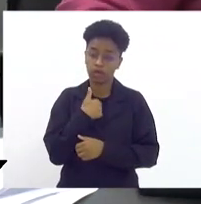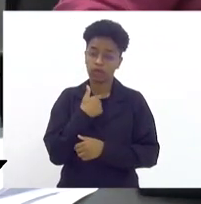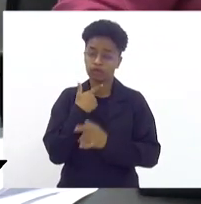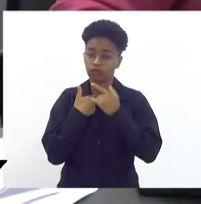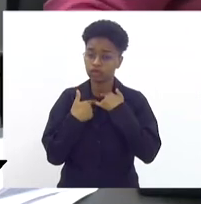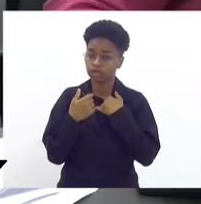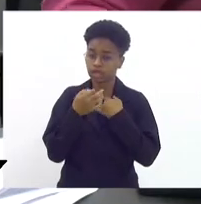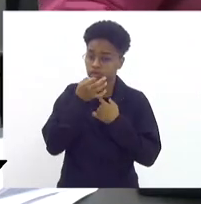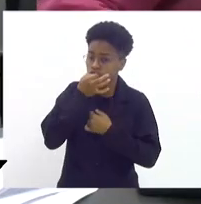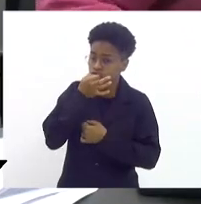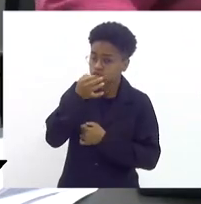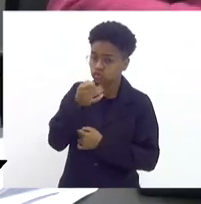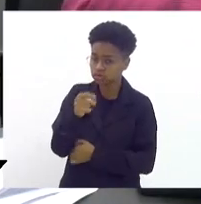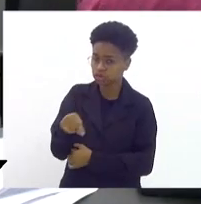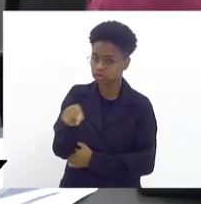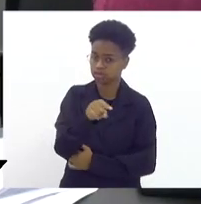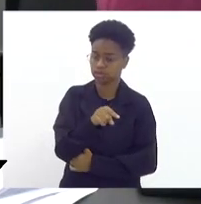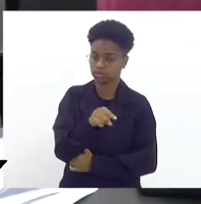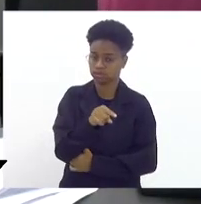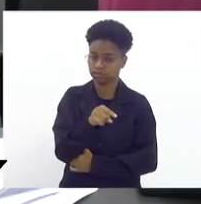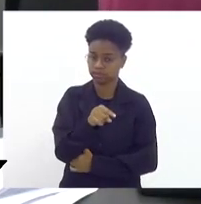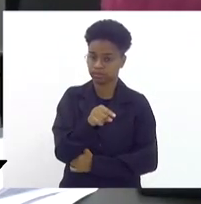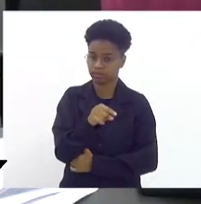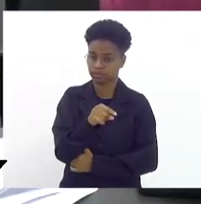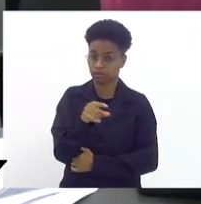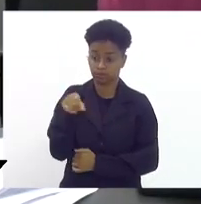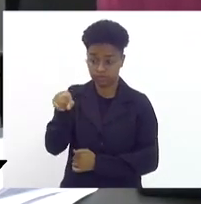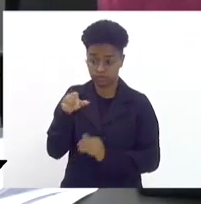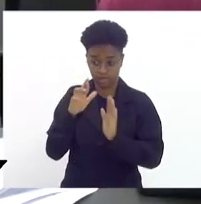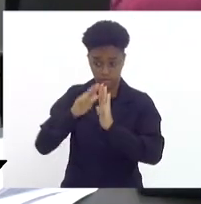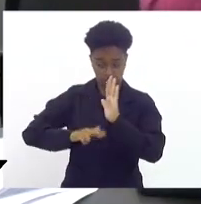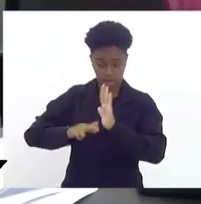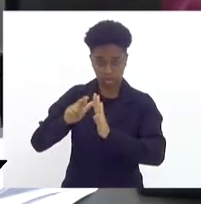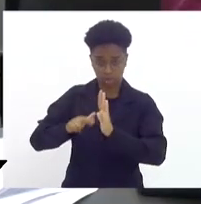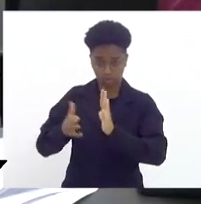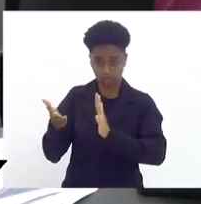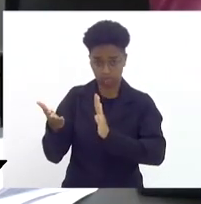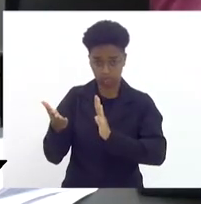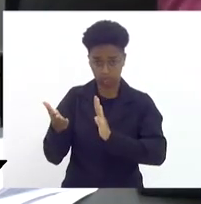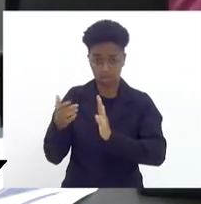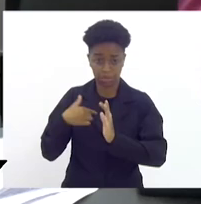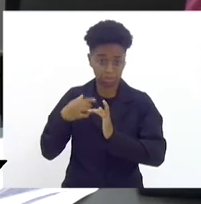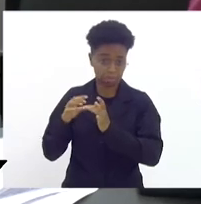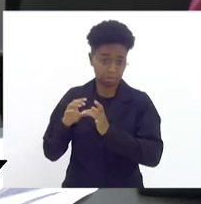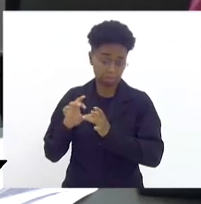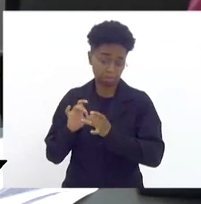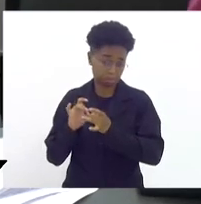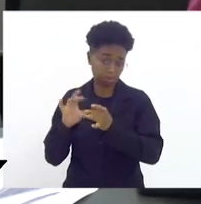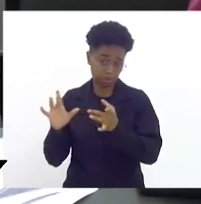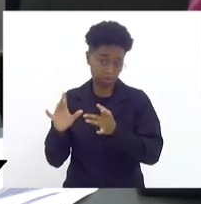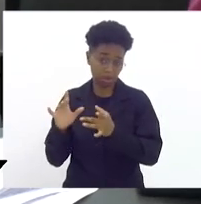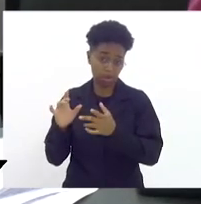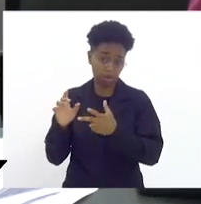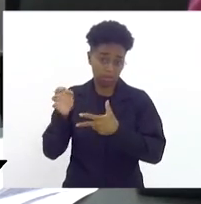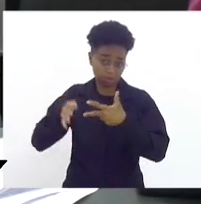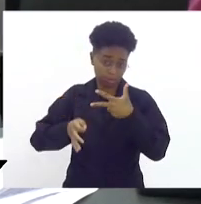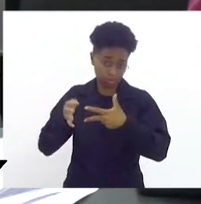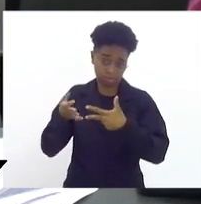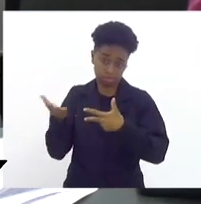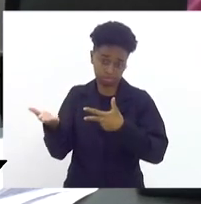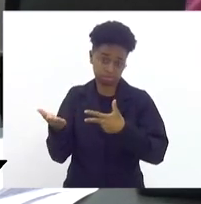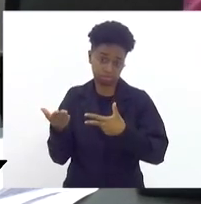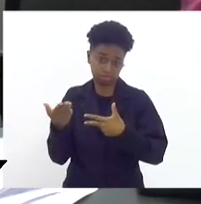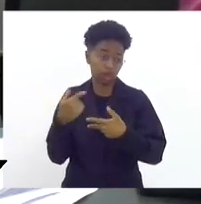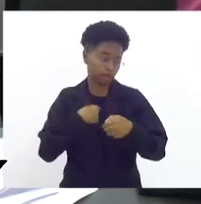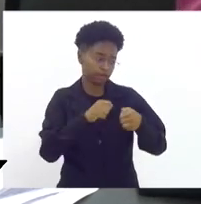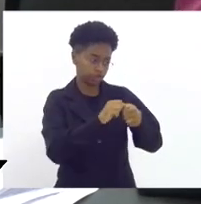sugerir aqui ao nosso relator, autoriza o poder judiciário, né? Foi o que eu fiz.